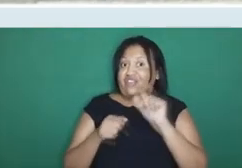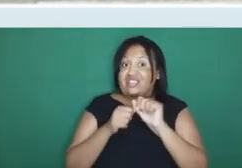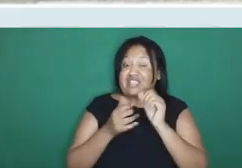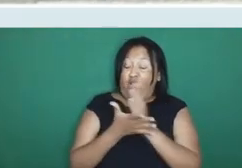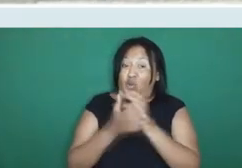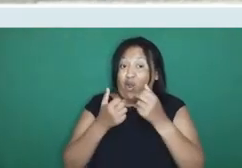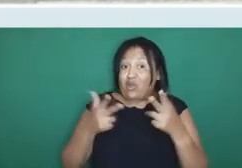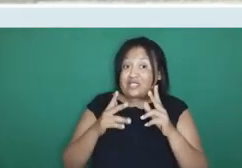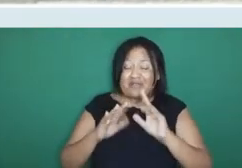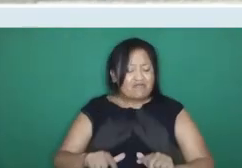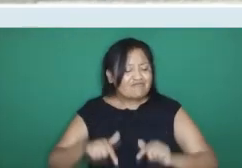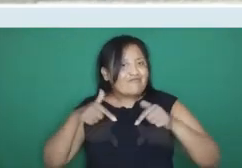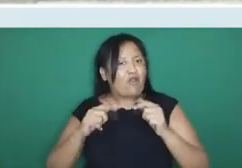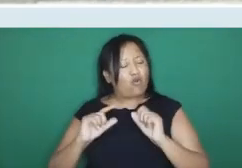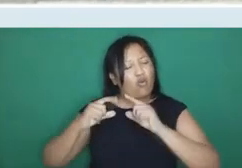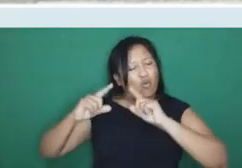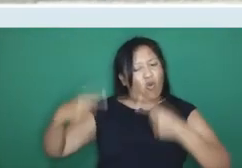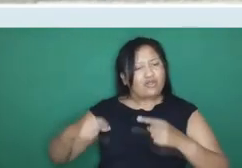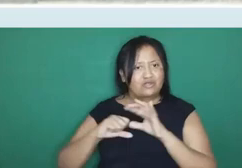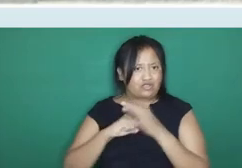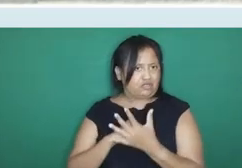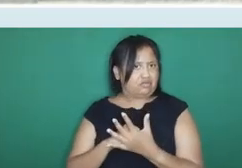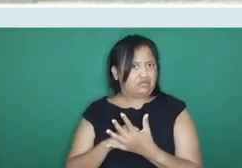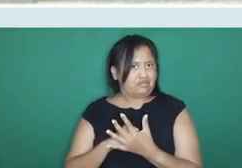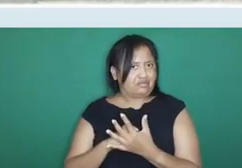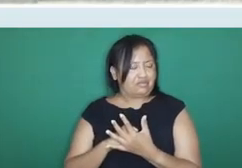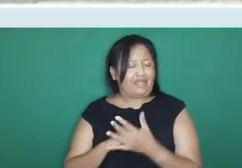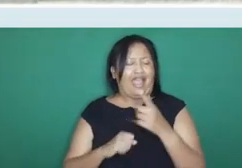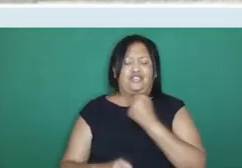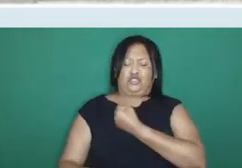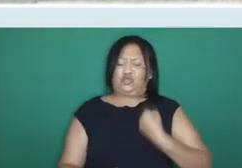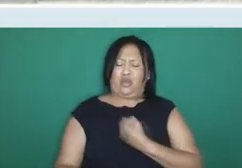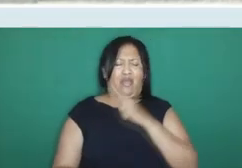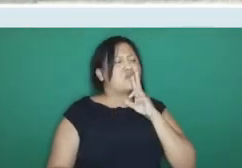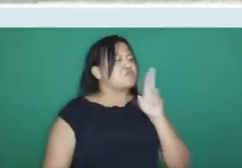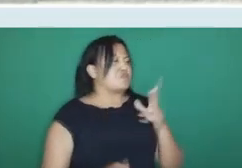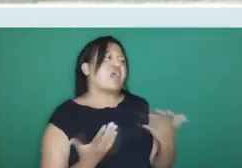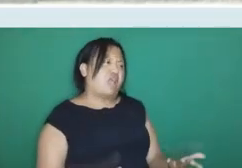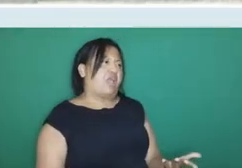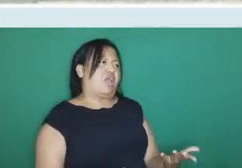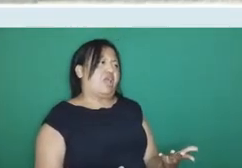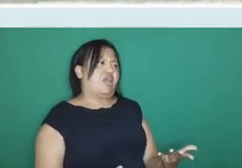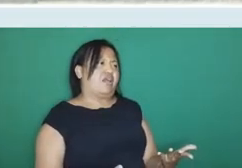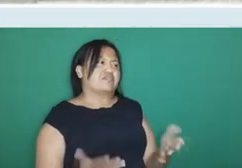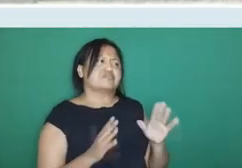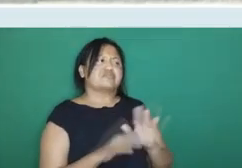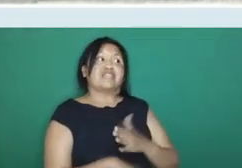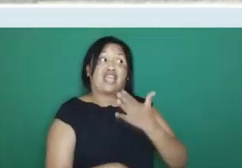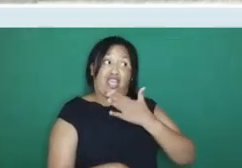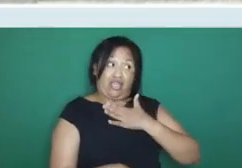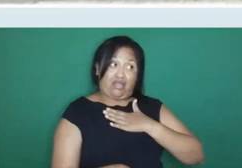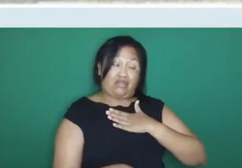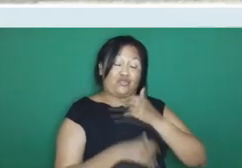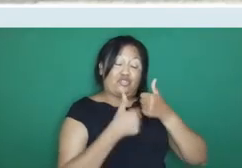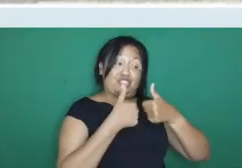lutar para brigar contra o coronavírus E aí o Superman responde eu estou